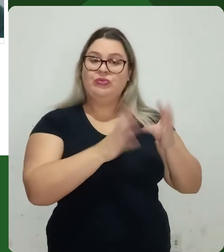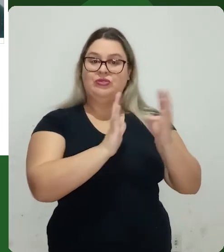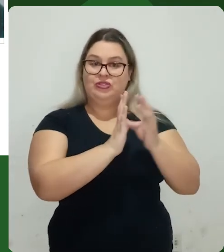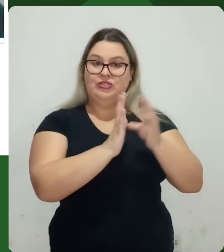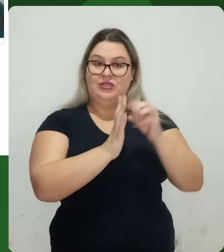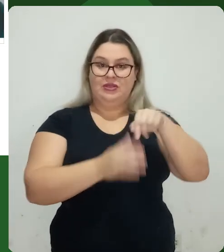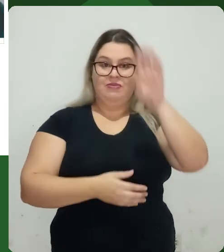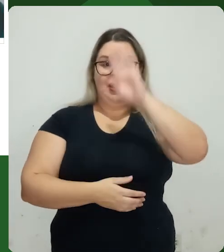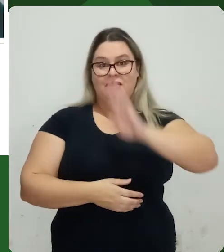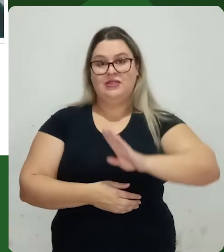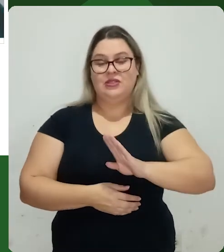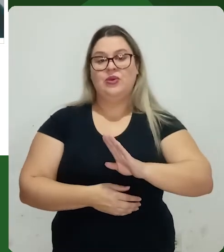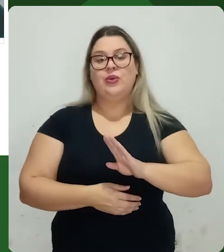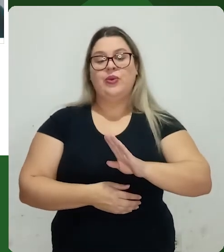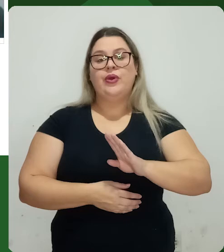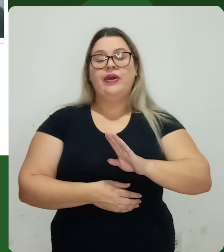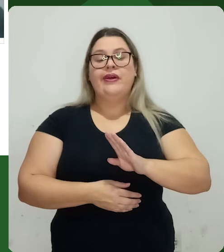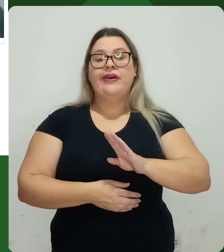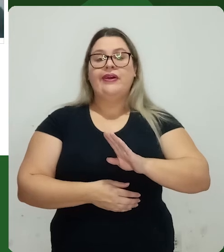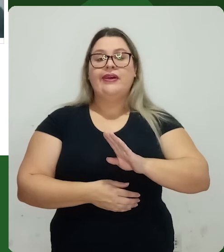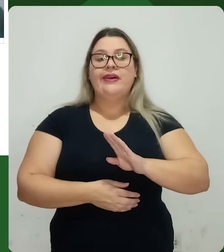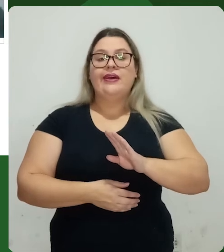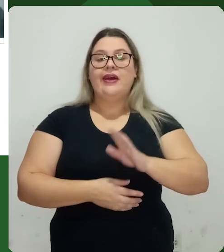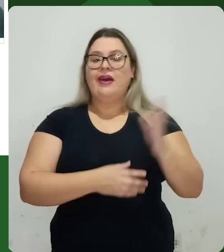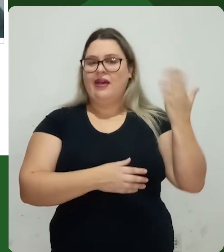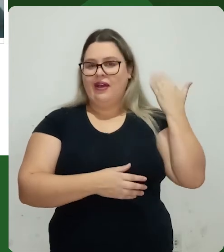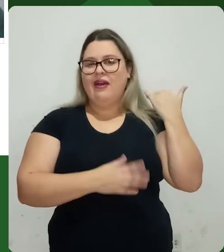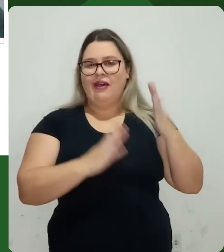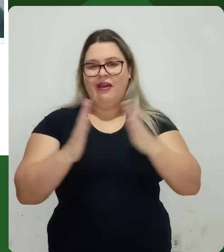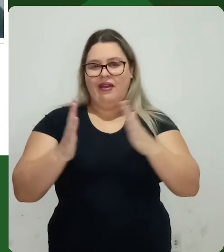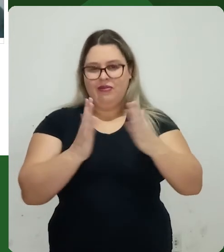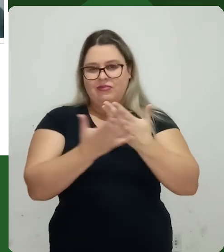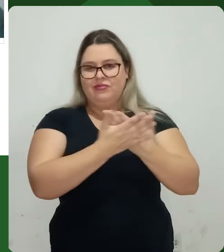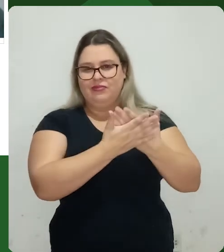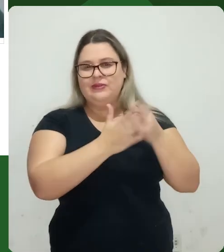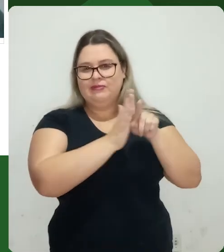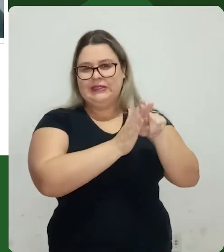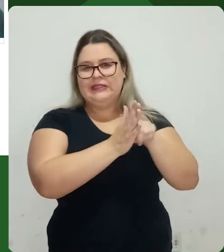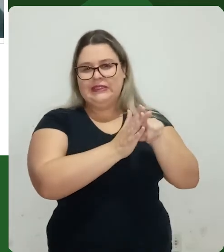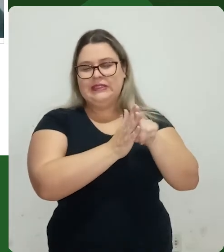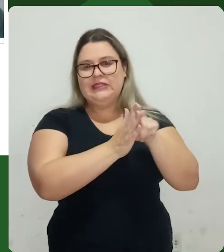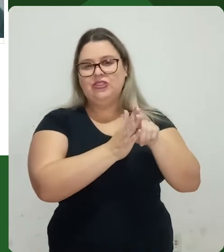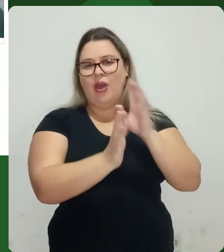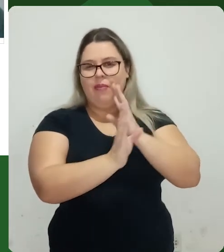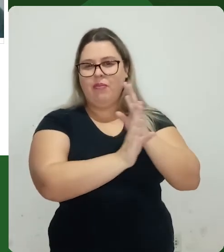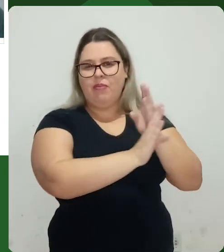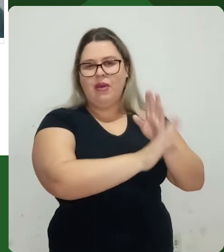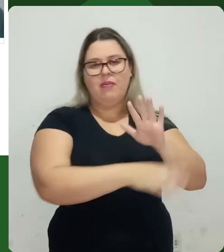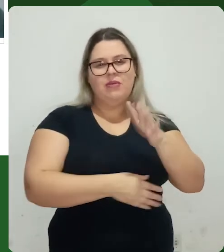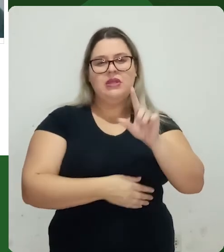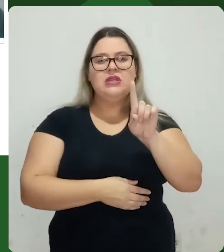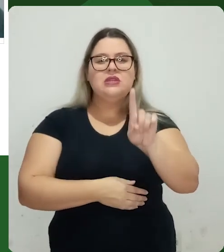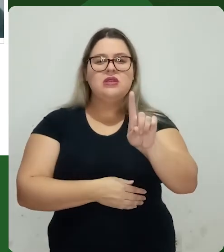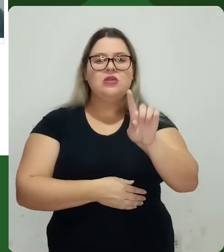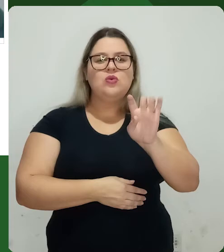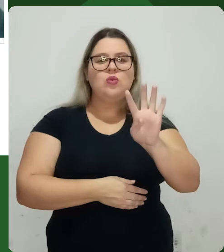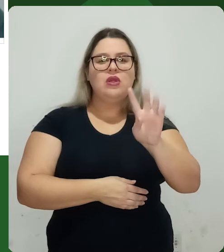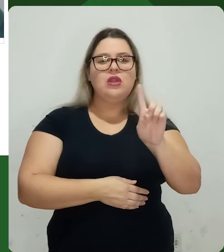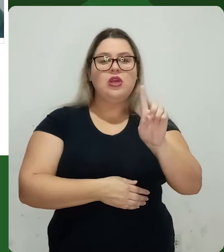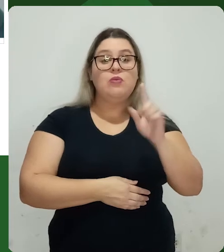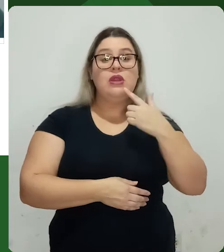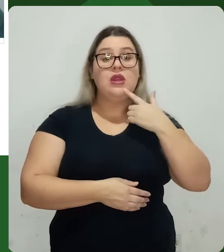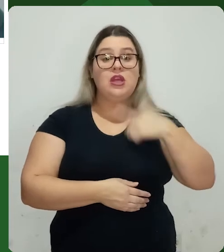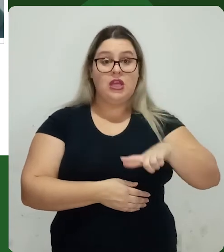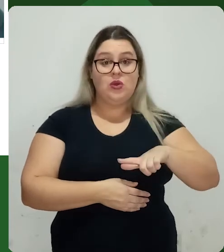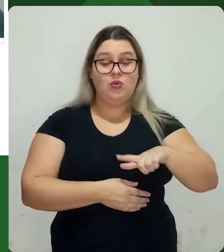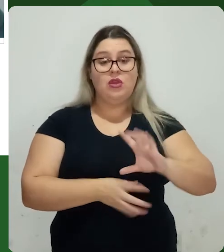Os grupos indígenas predominantes no Brasil, eles, na época de se estudar, ou já estão identificadas, cerca